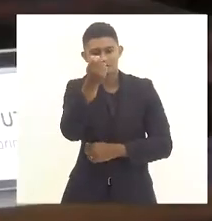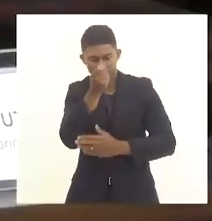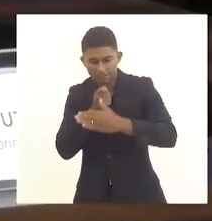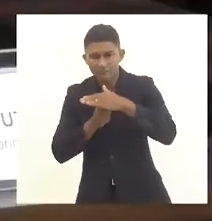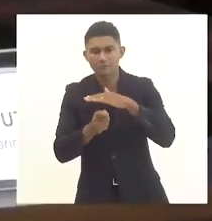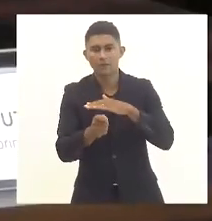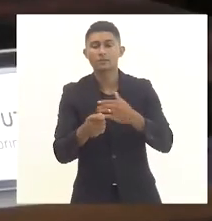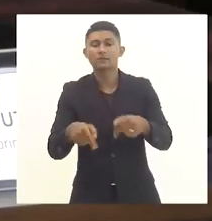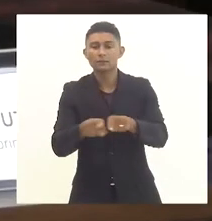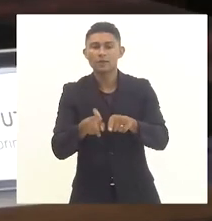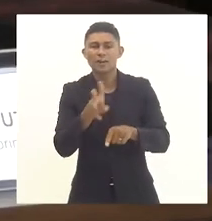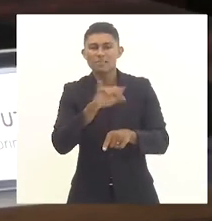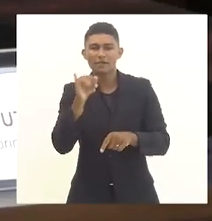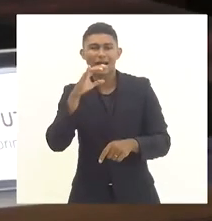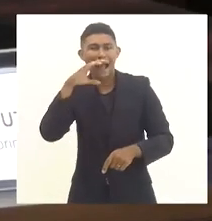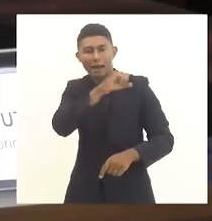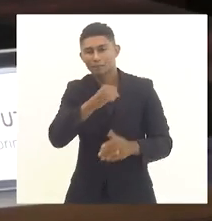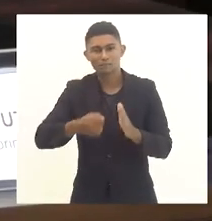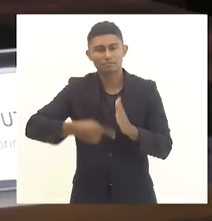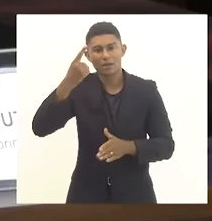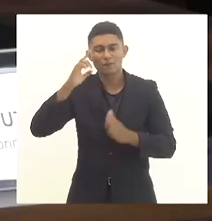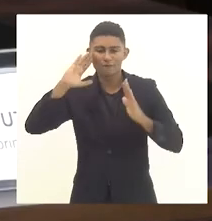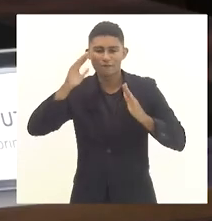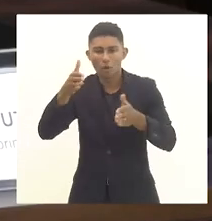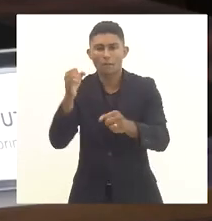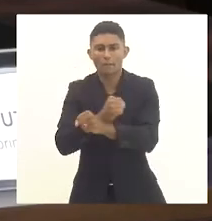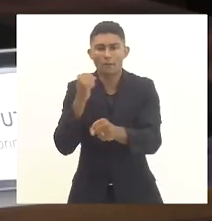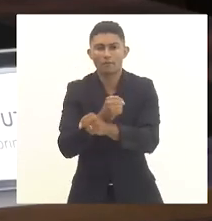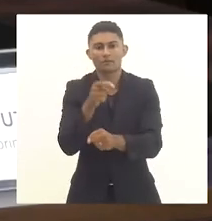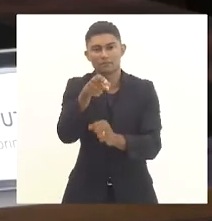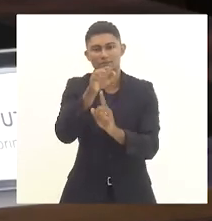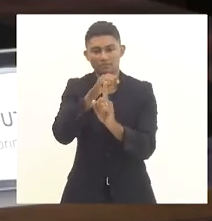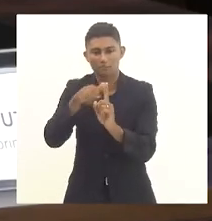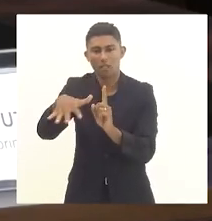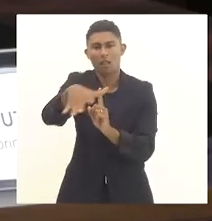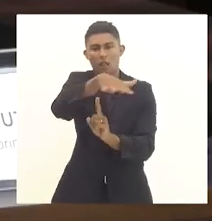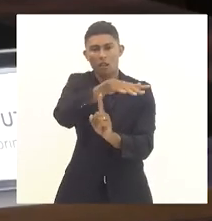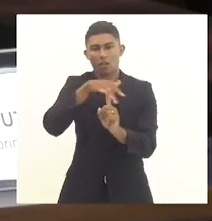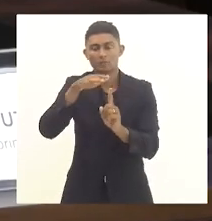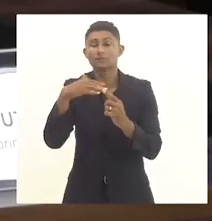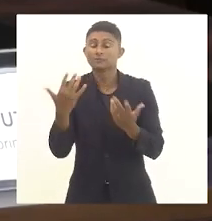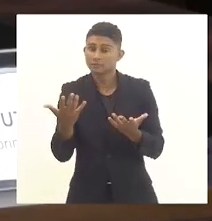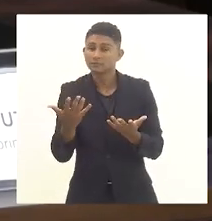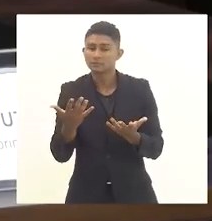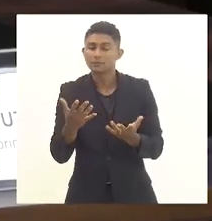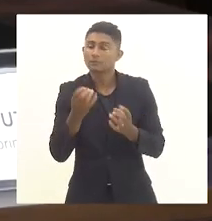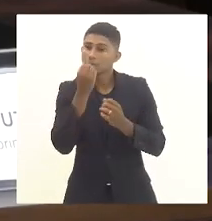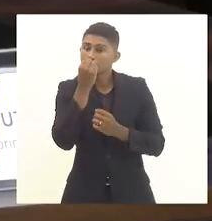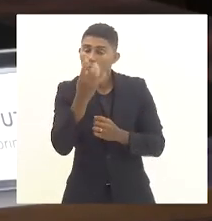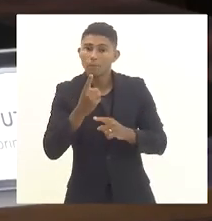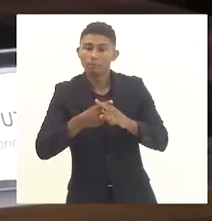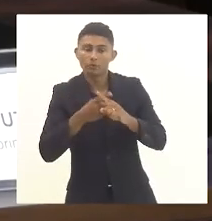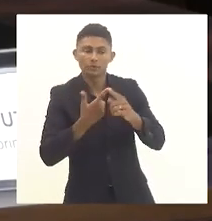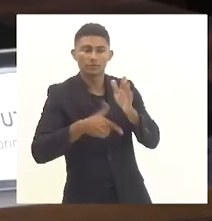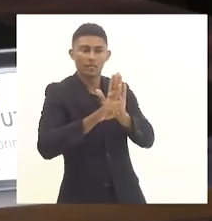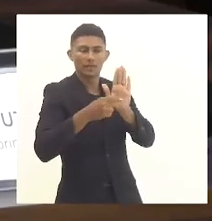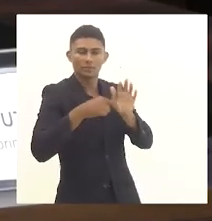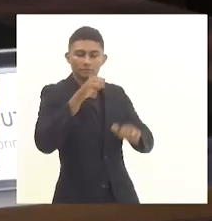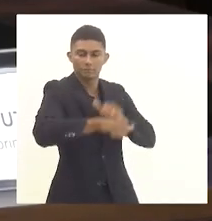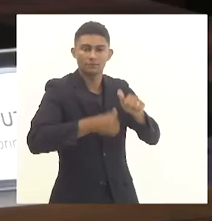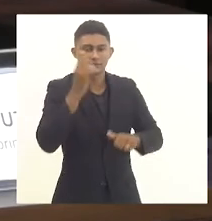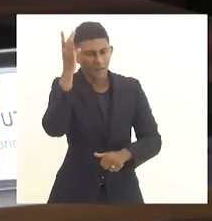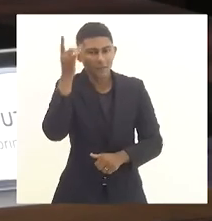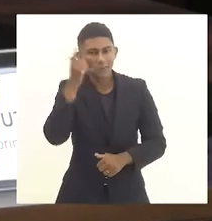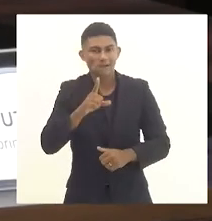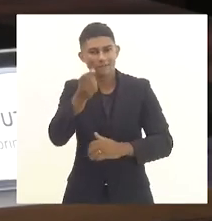edital de receber essa cobertura primeiro. É uma possibilidade, se você facilitar a legislação, você receber esse investimento privado na